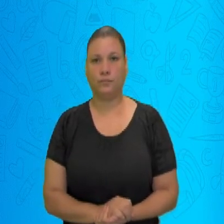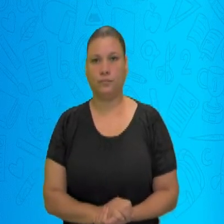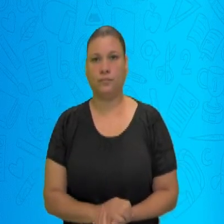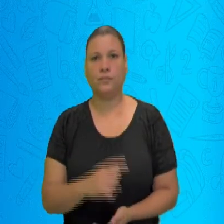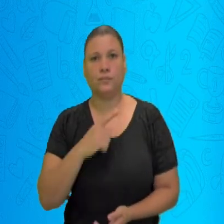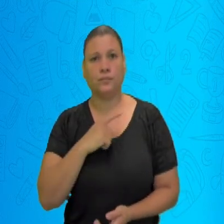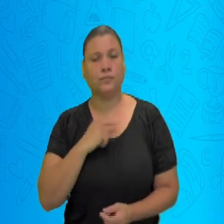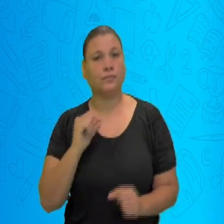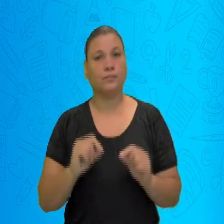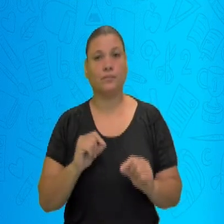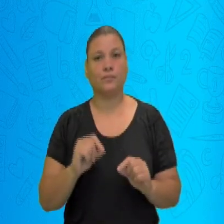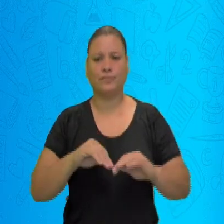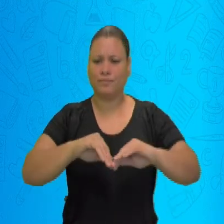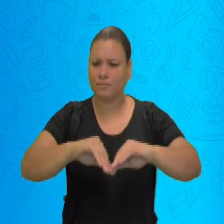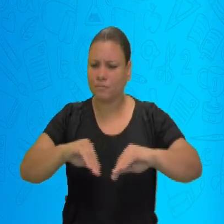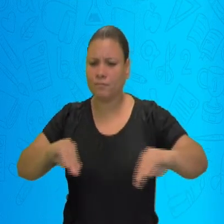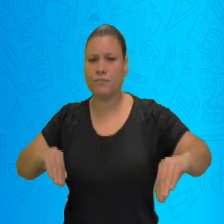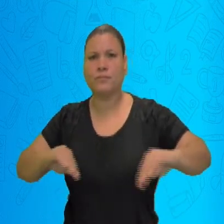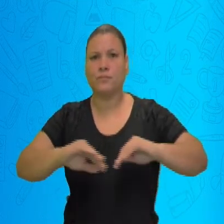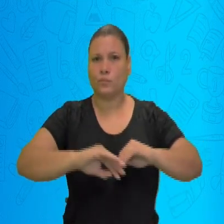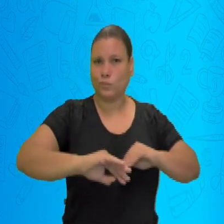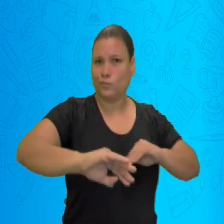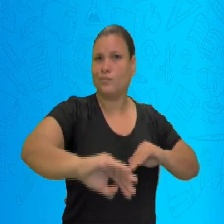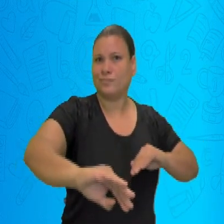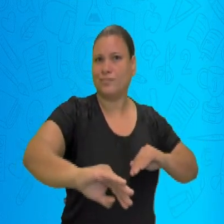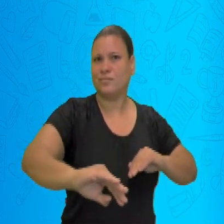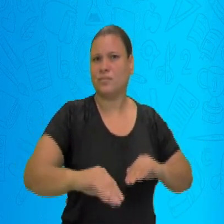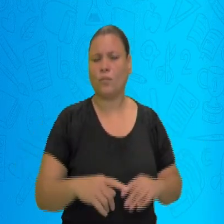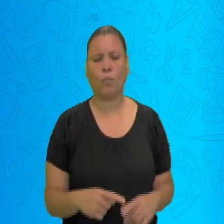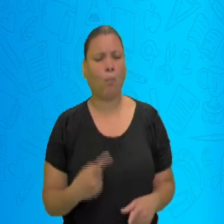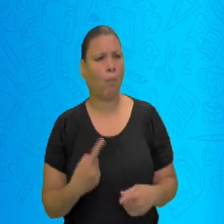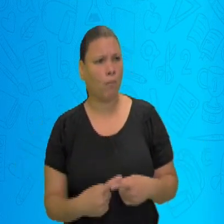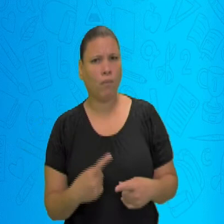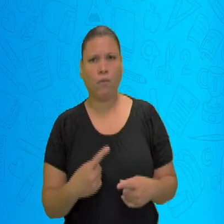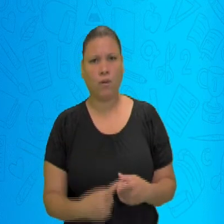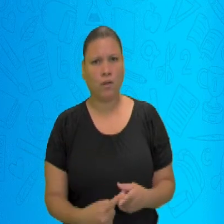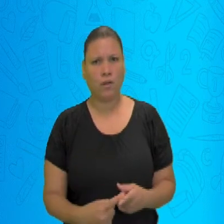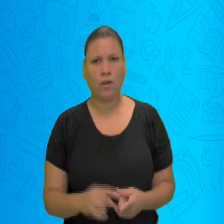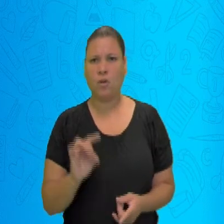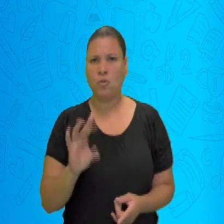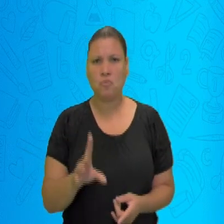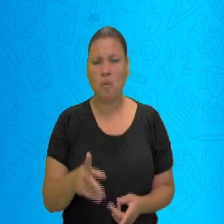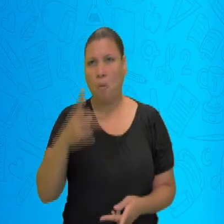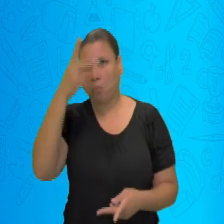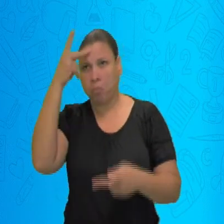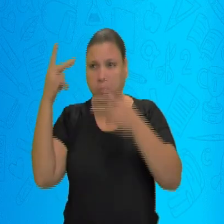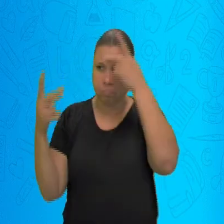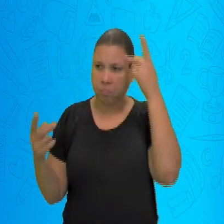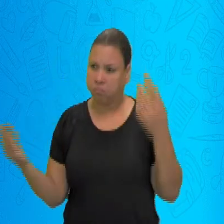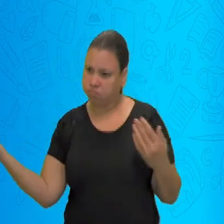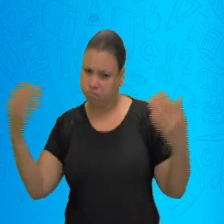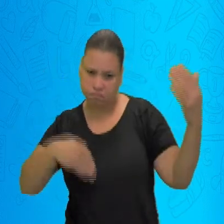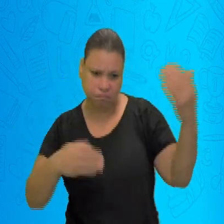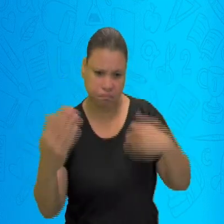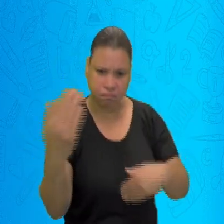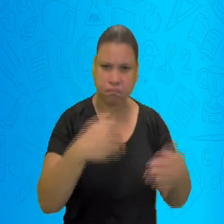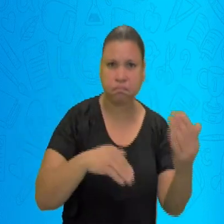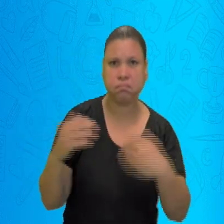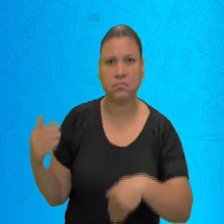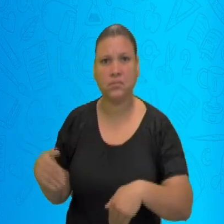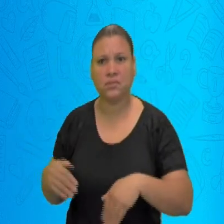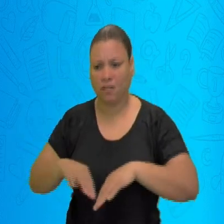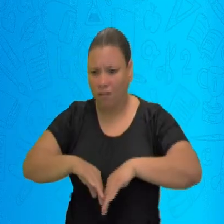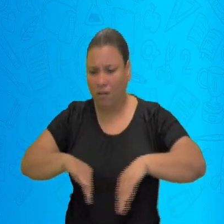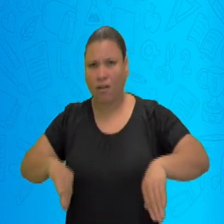que essa divisão é devido à colonização, os Estados Unidos e o Canadá, quem